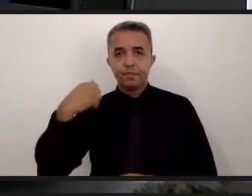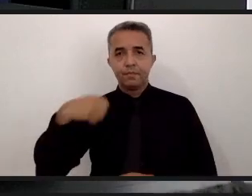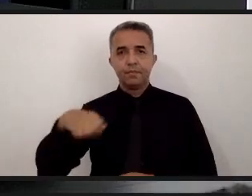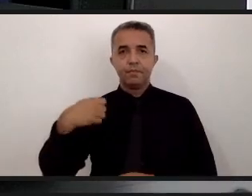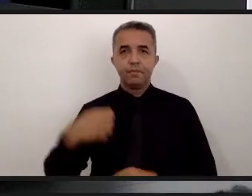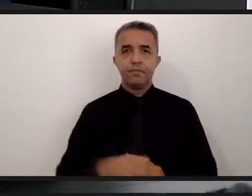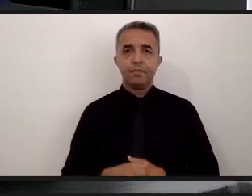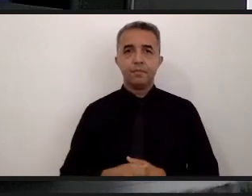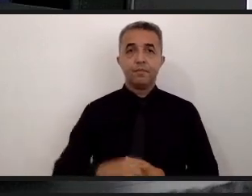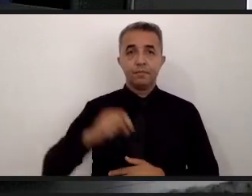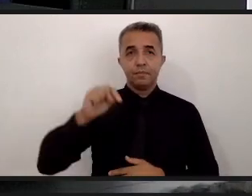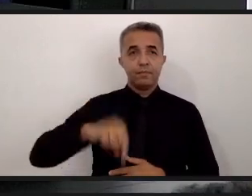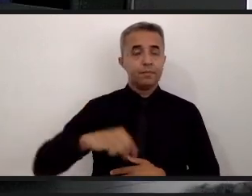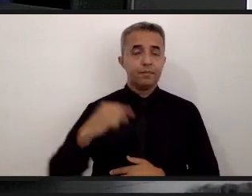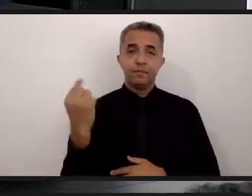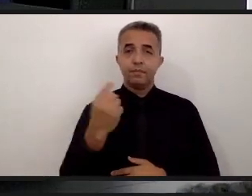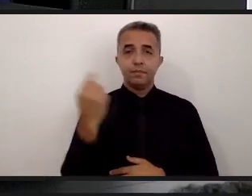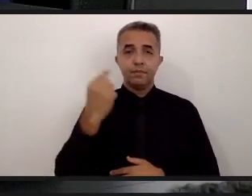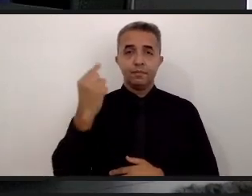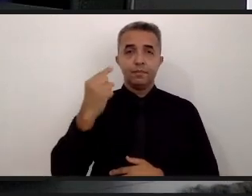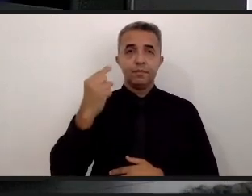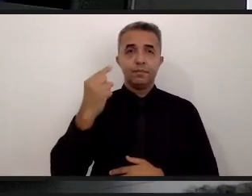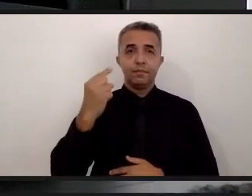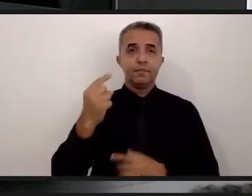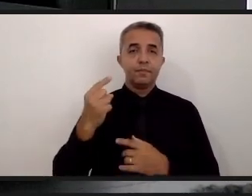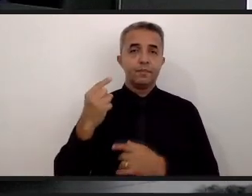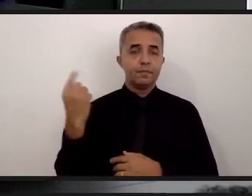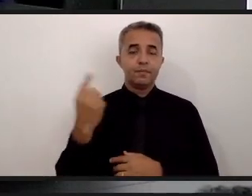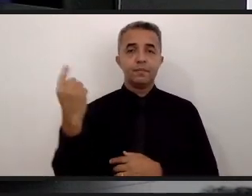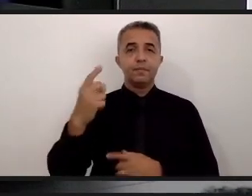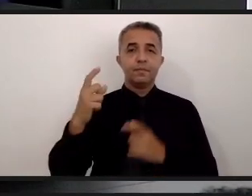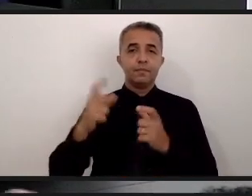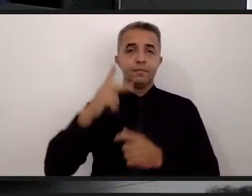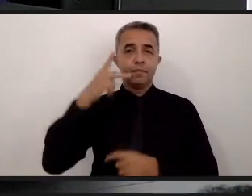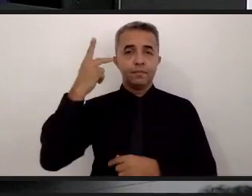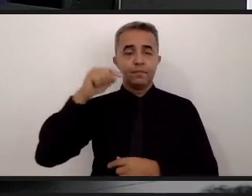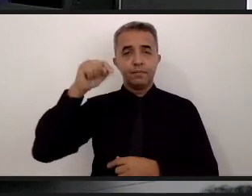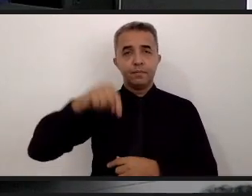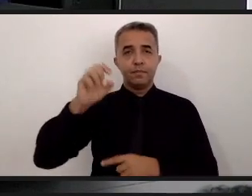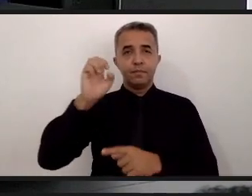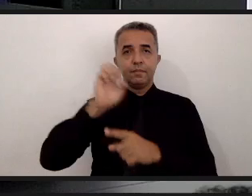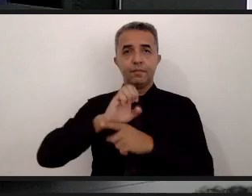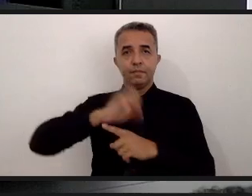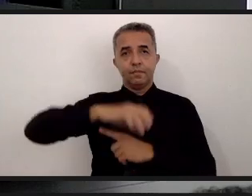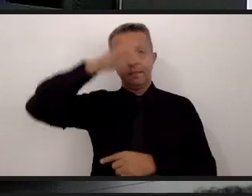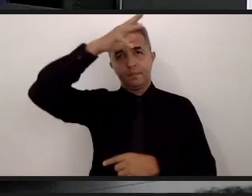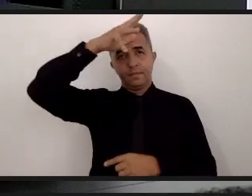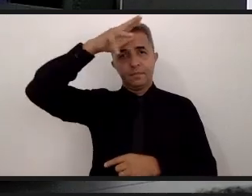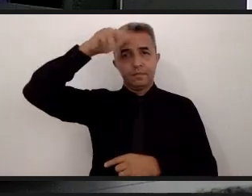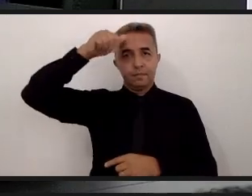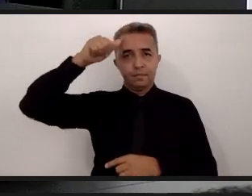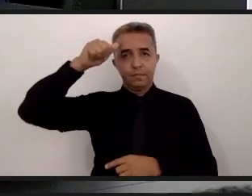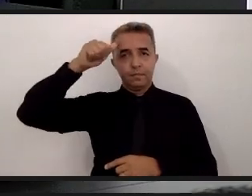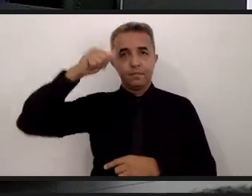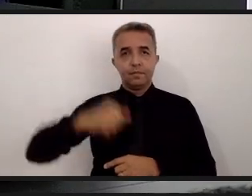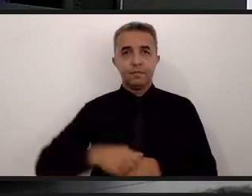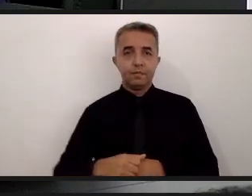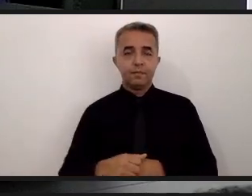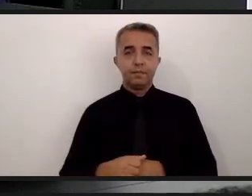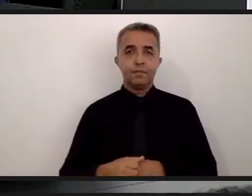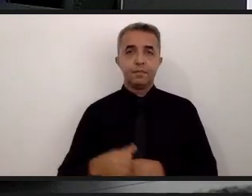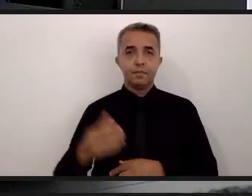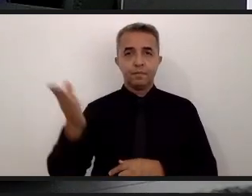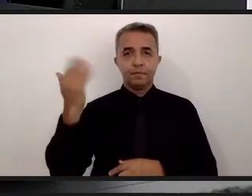dentro do estado do Mato Grosso, ainda quando o Mato Grosso era um só estado, não havia feito a divisão. Então,